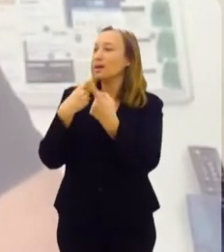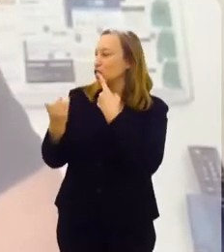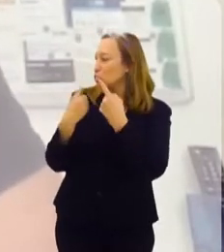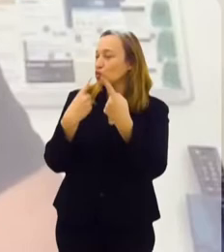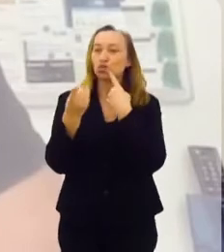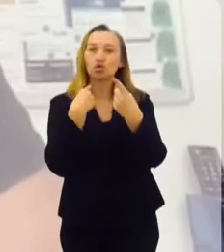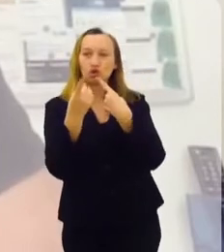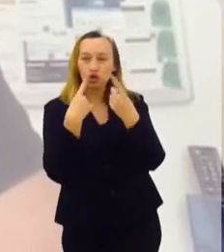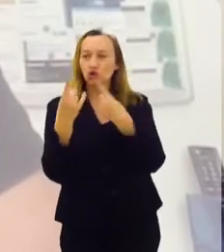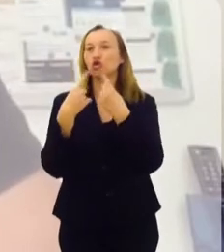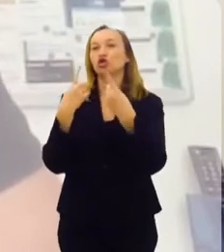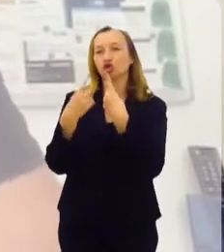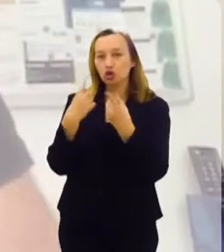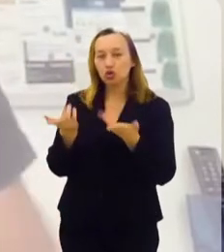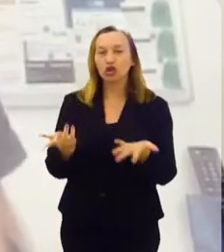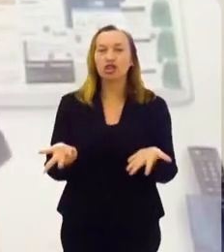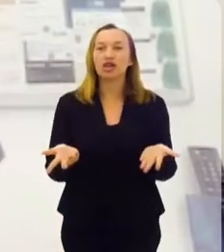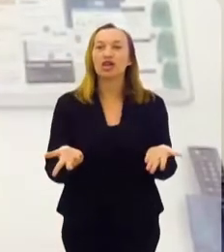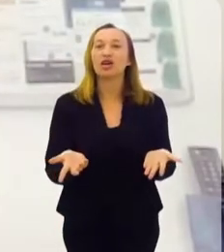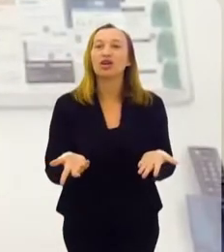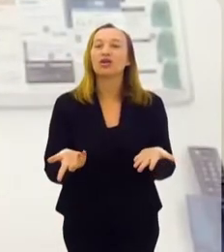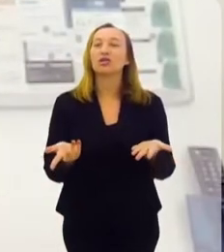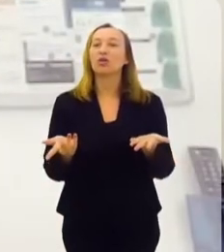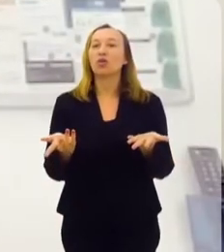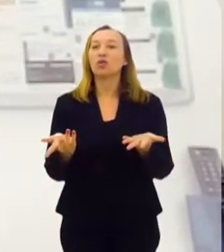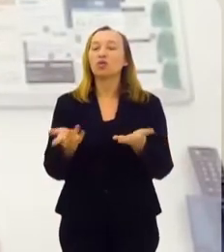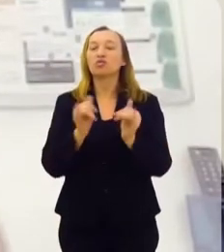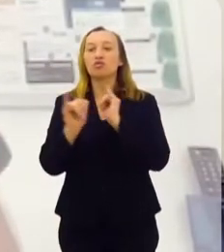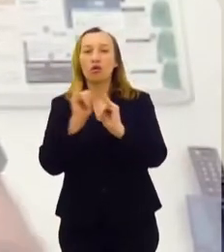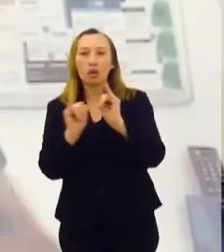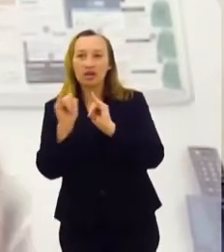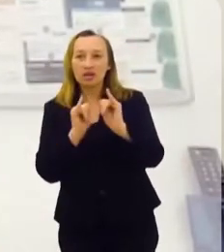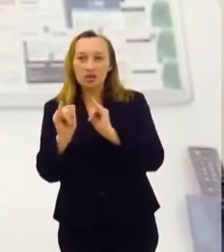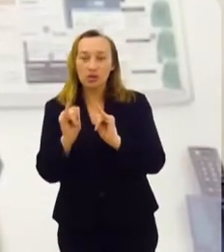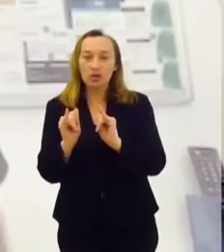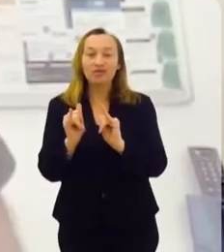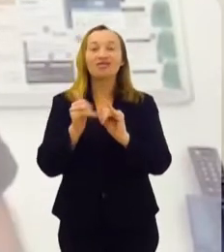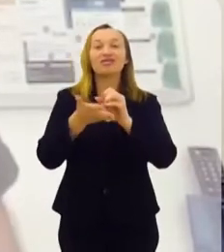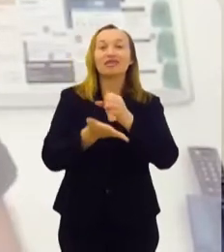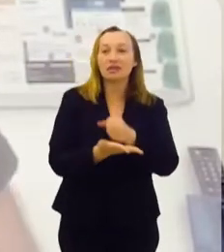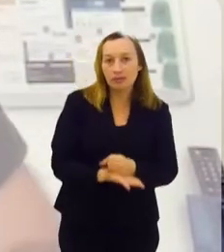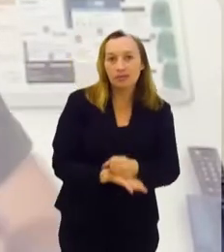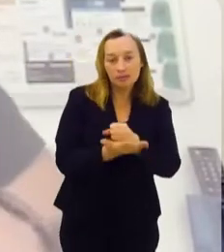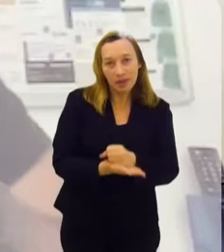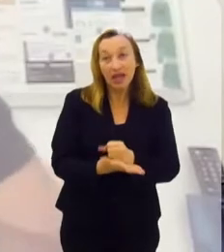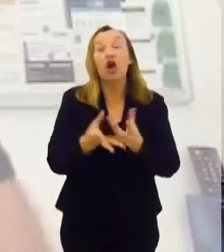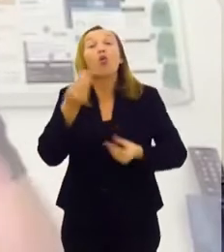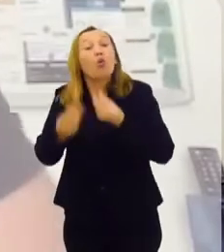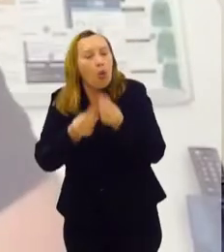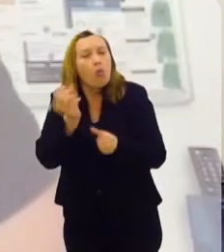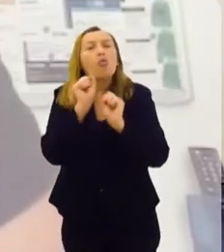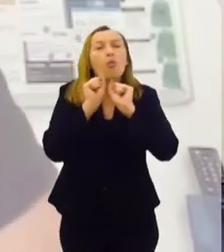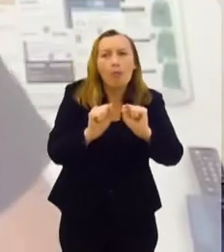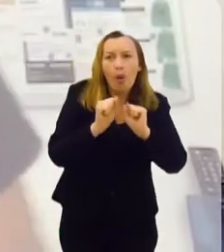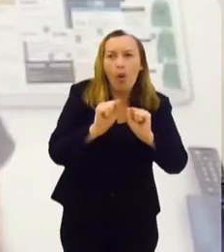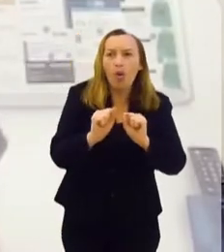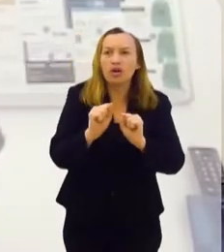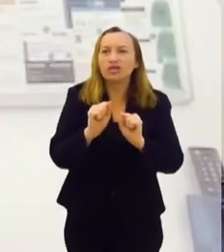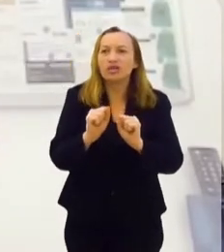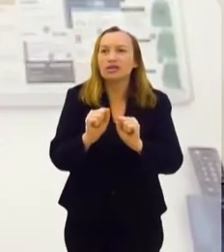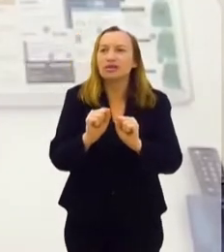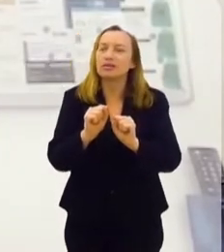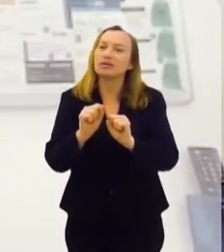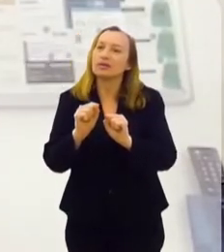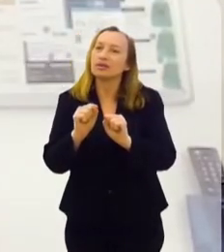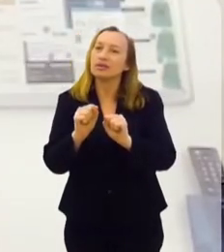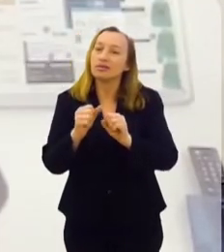poder debater e discutir com dados, né, com dados consistentes, como é que a gente pode